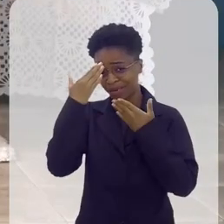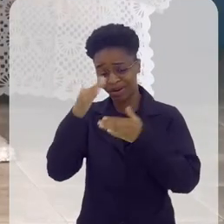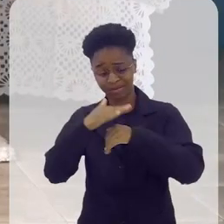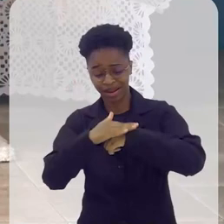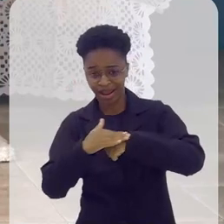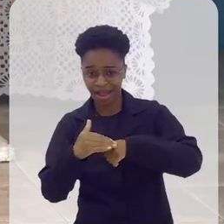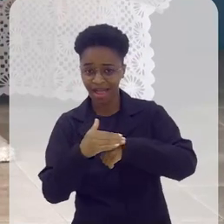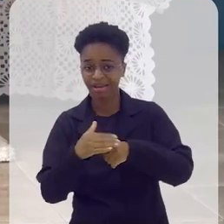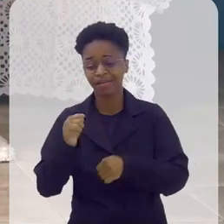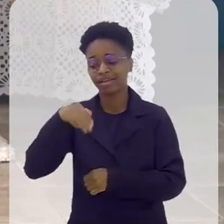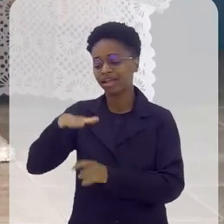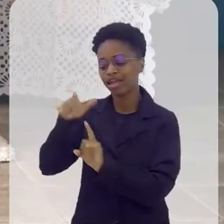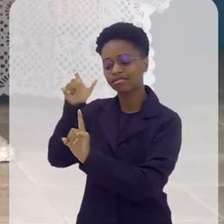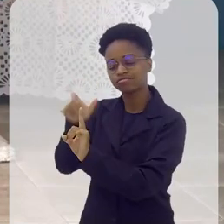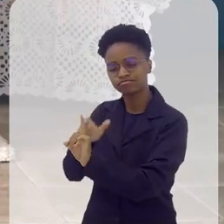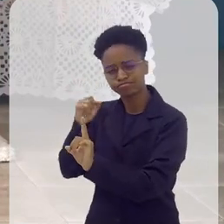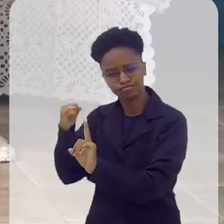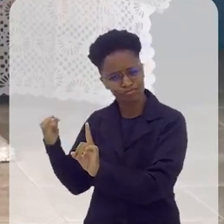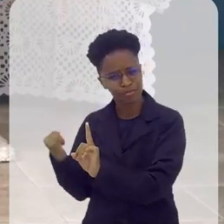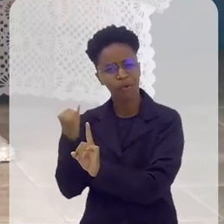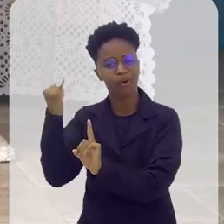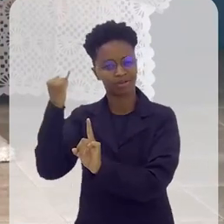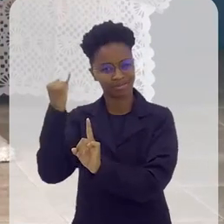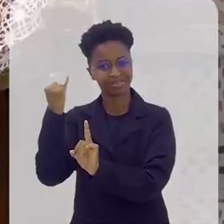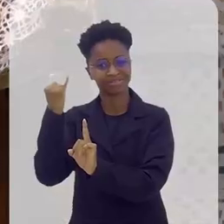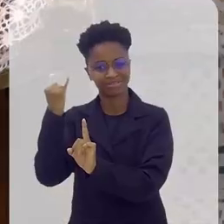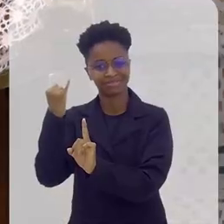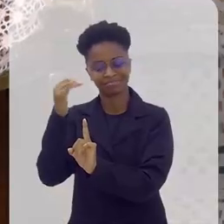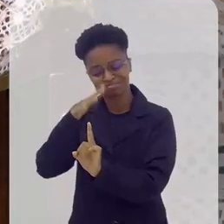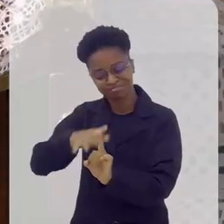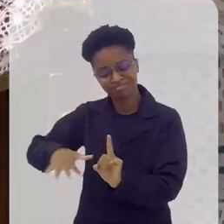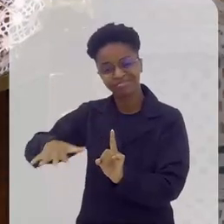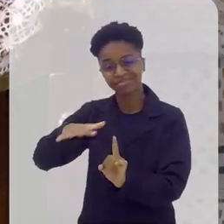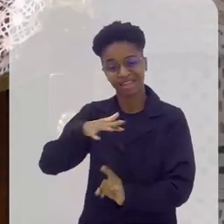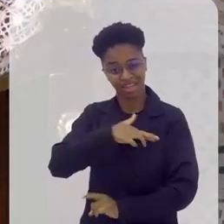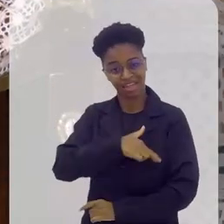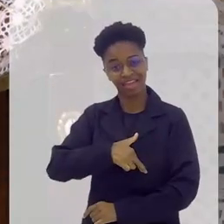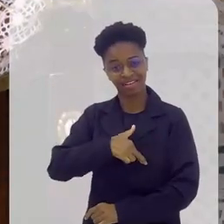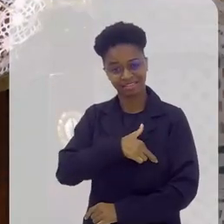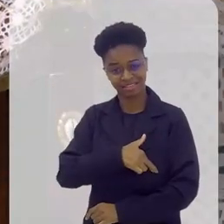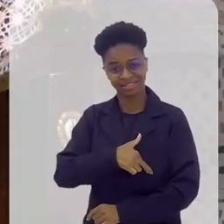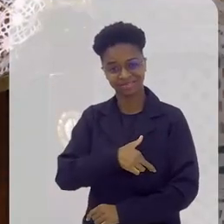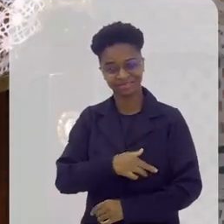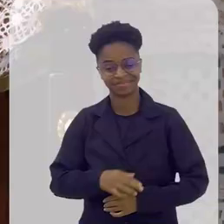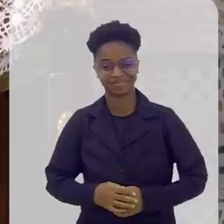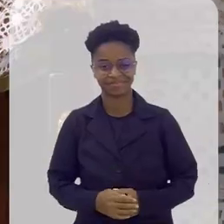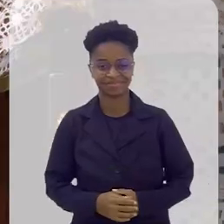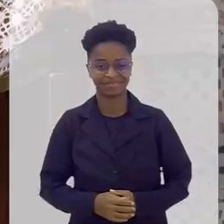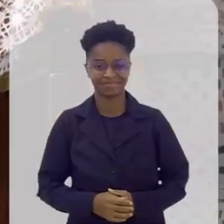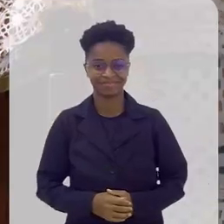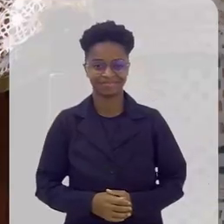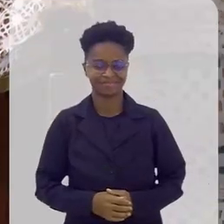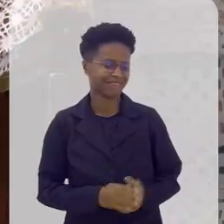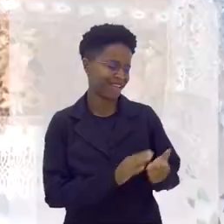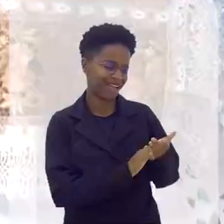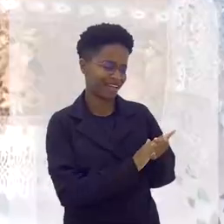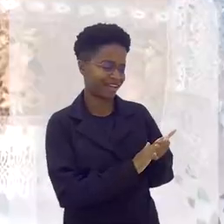seu carinho, por quem o senhor é, pela importância que o senhor tem dentro da